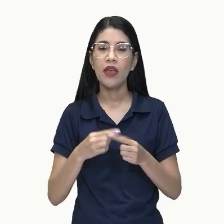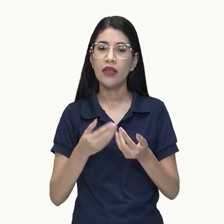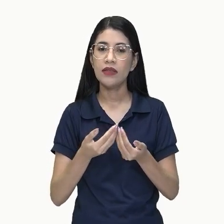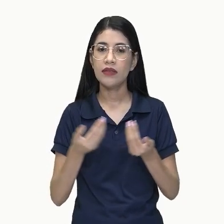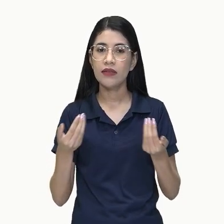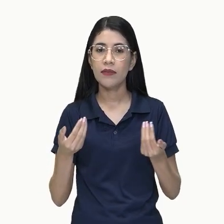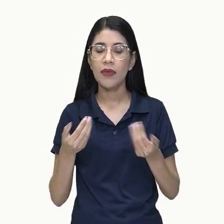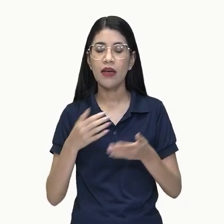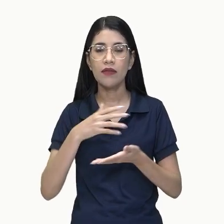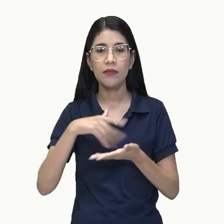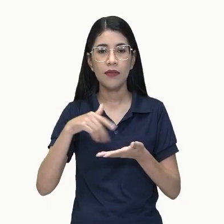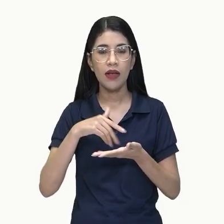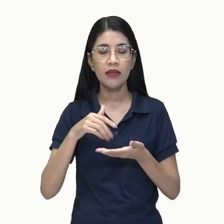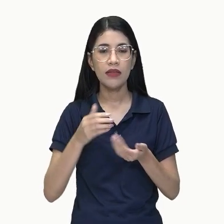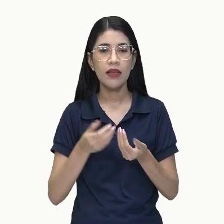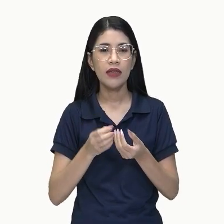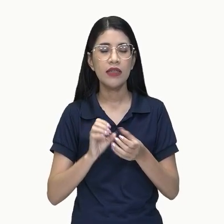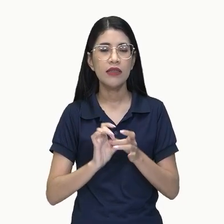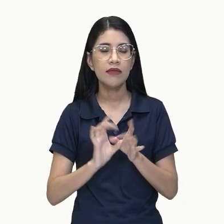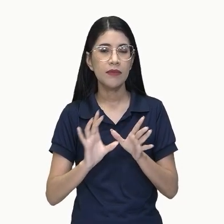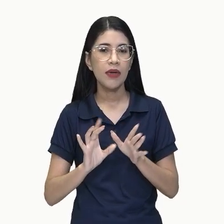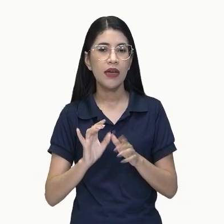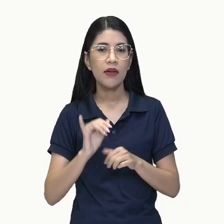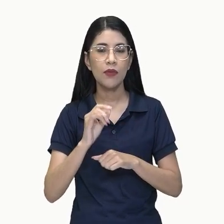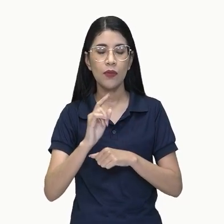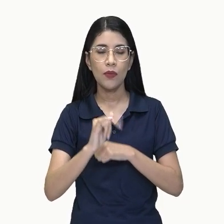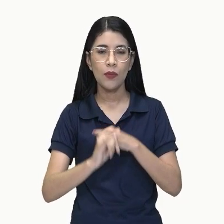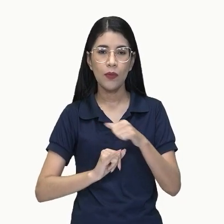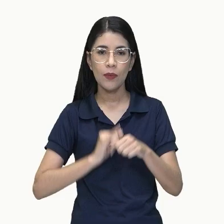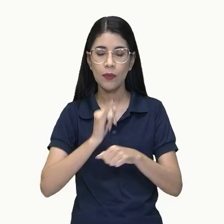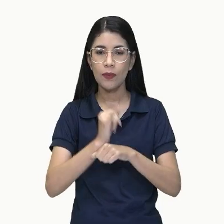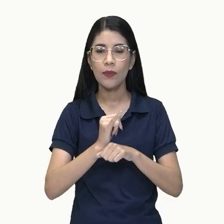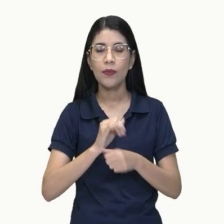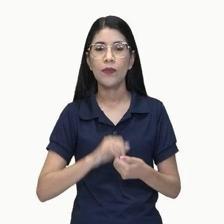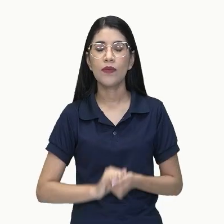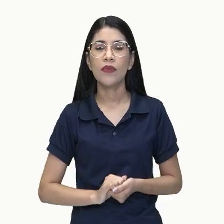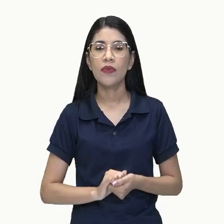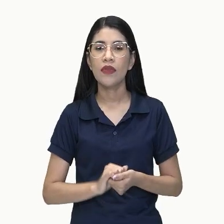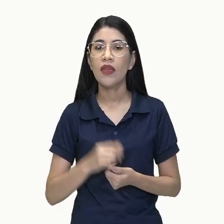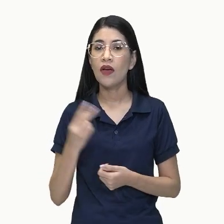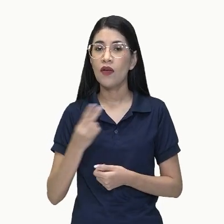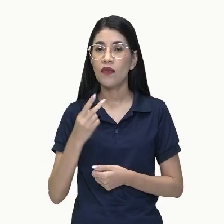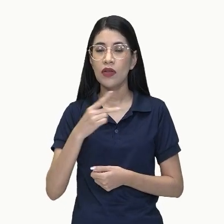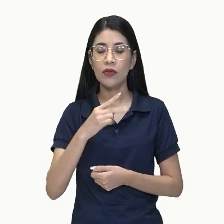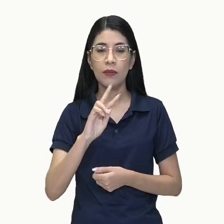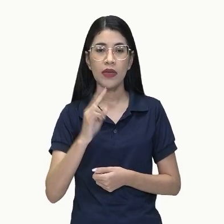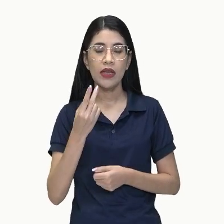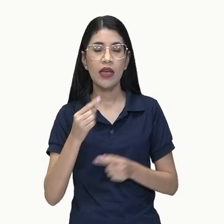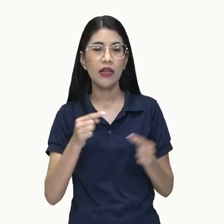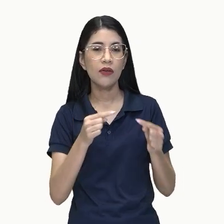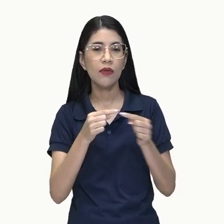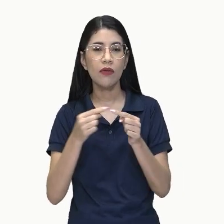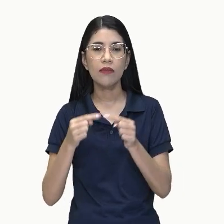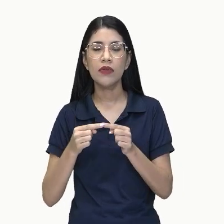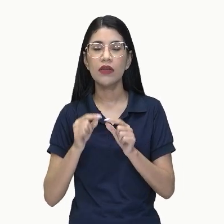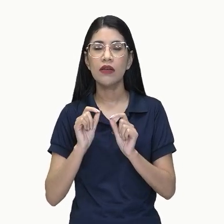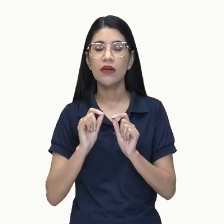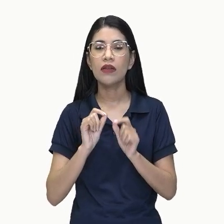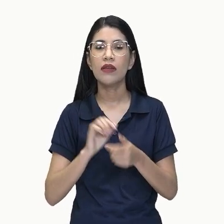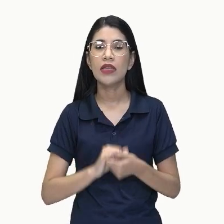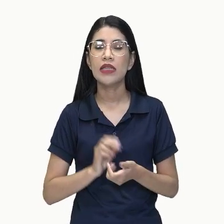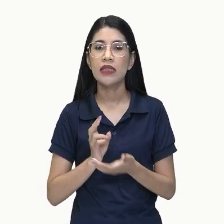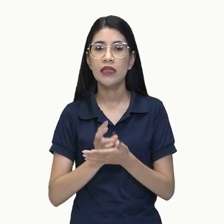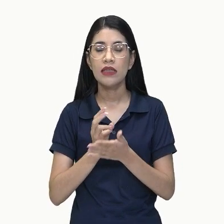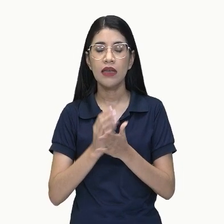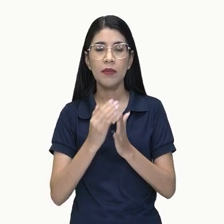ou seja, elas liberam íons. O valor do pH corresponde, né,